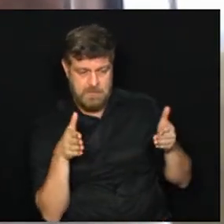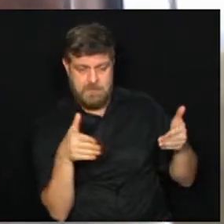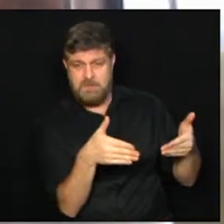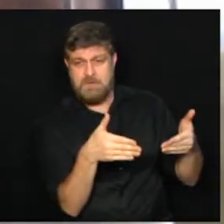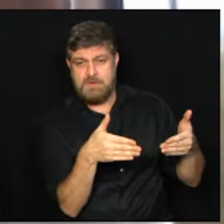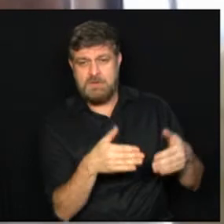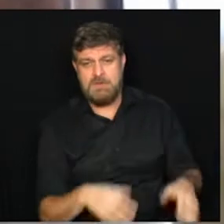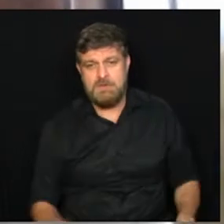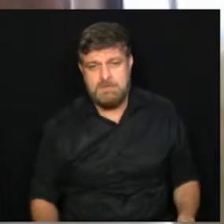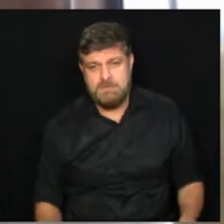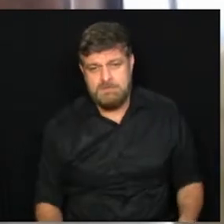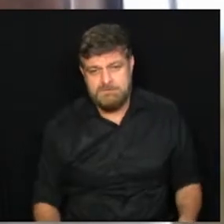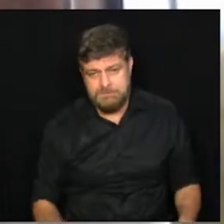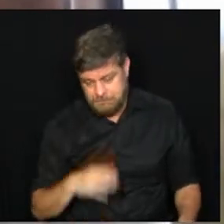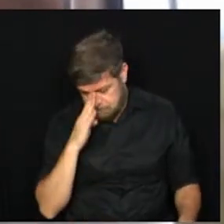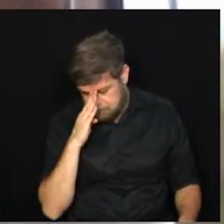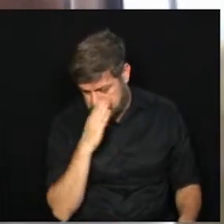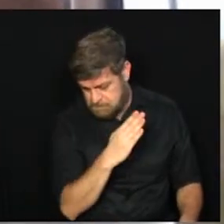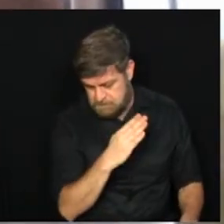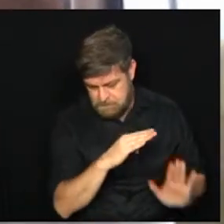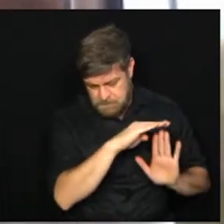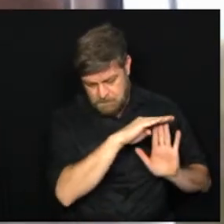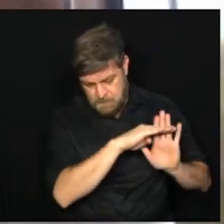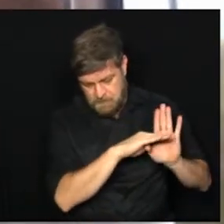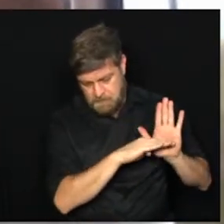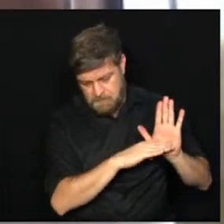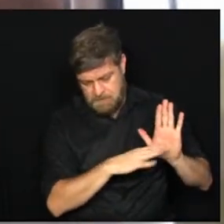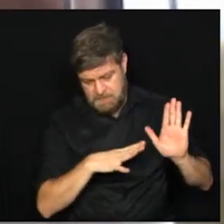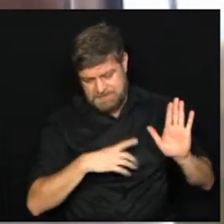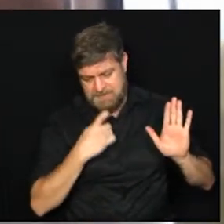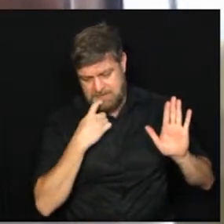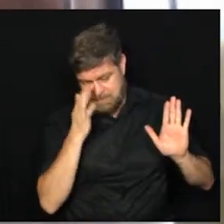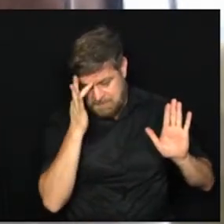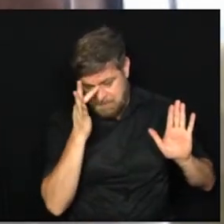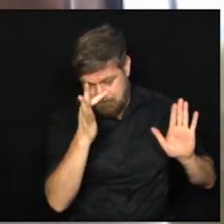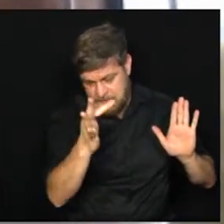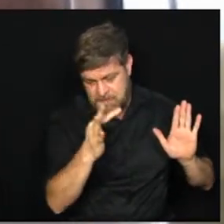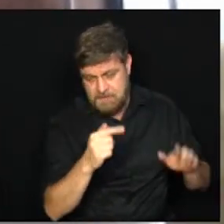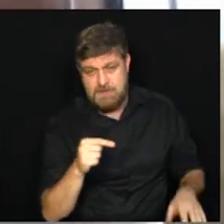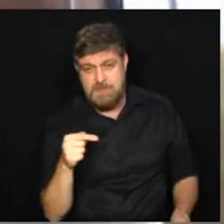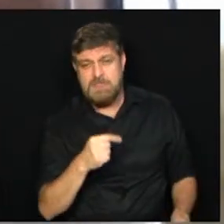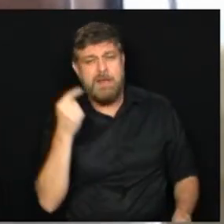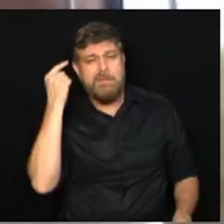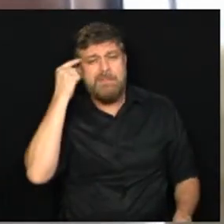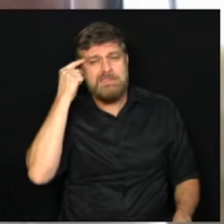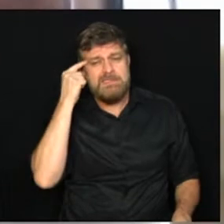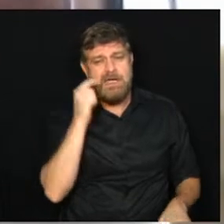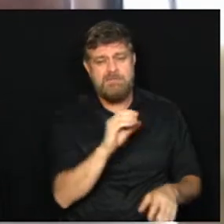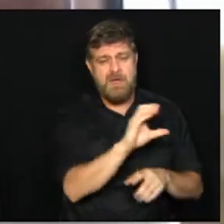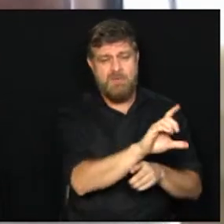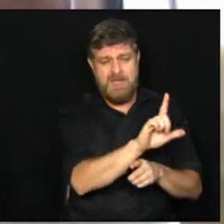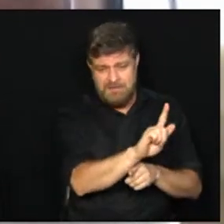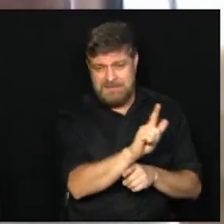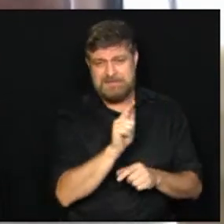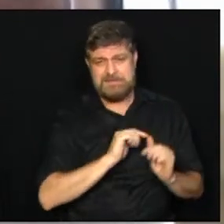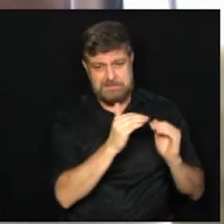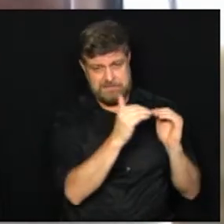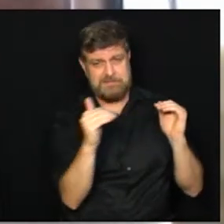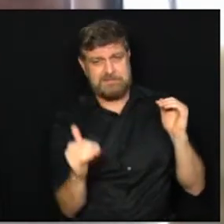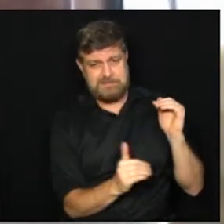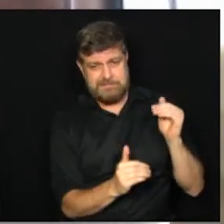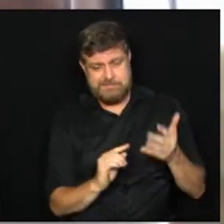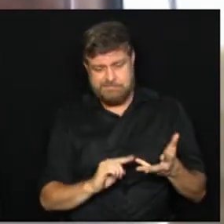convergente do plano diretor, que já olhava para a região noroeste, sabendo das suas vulnerabilidades, né, e